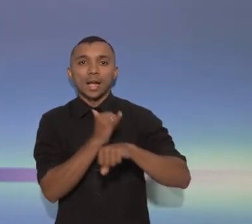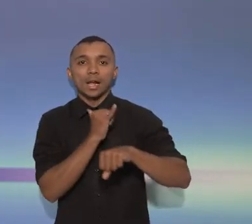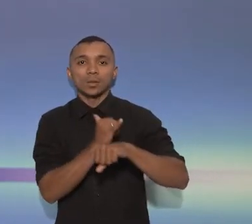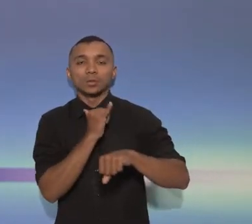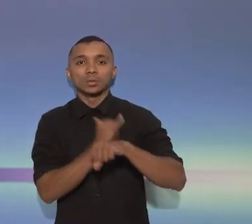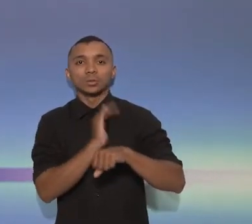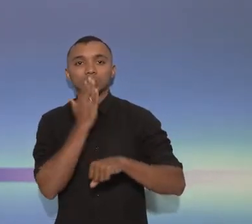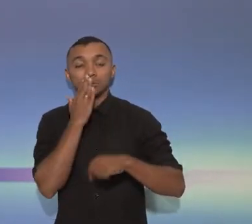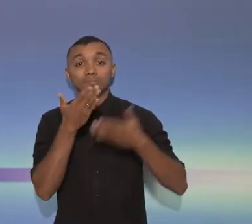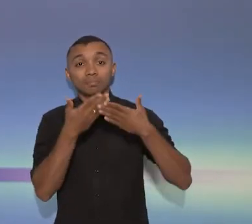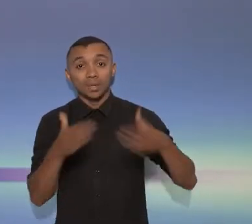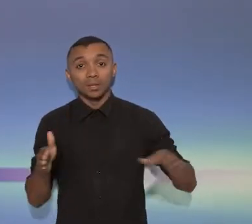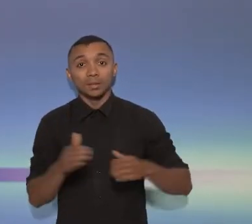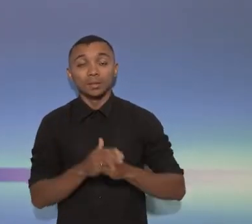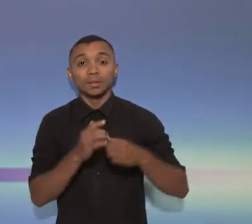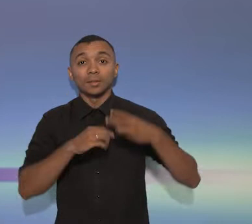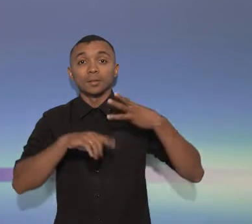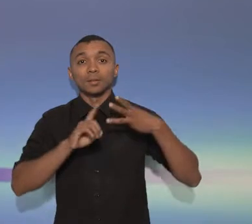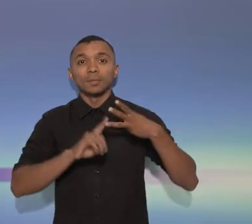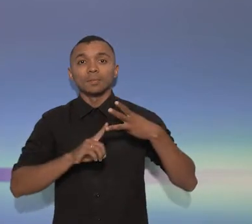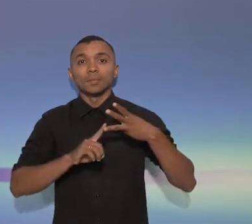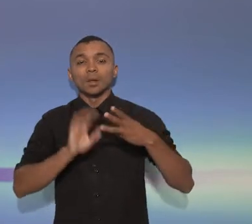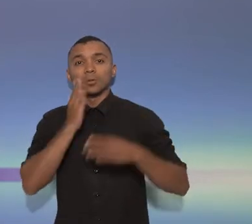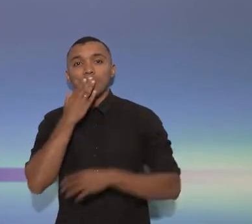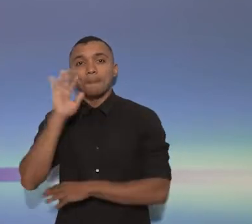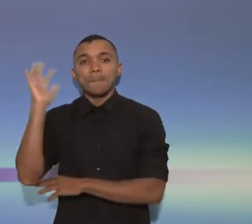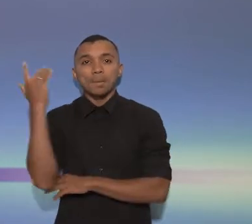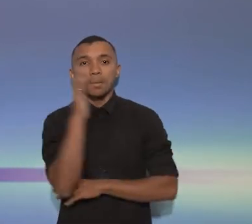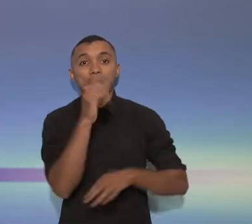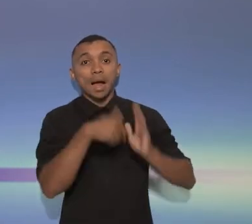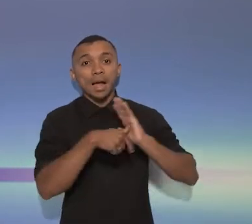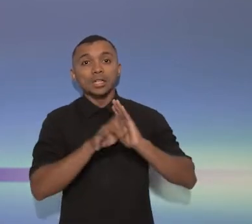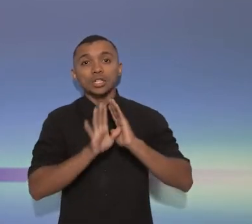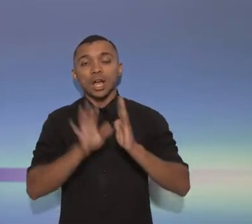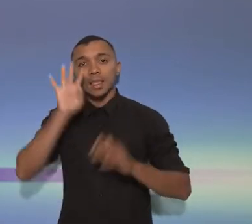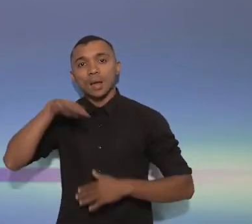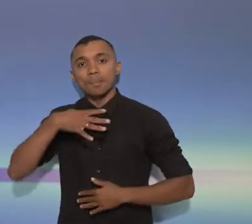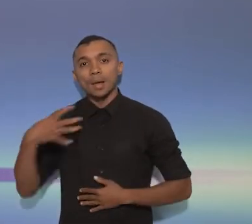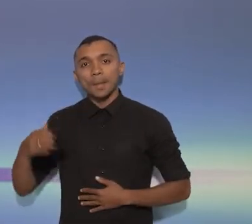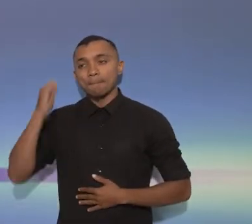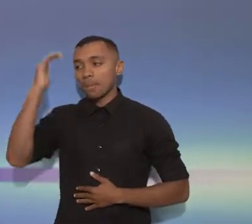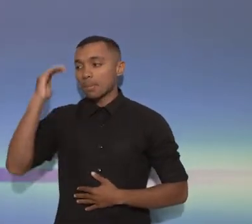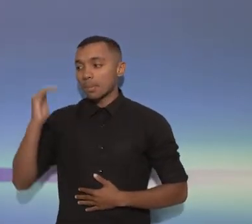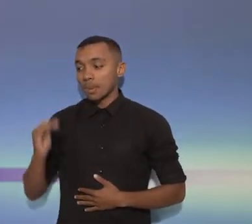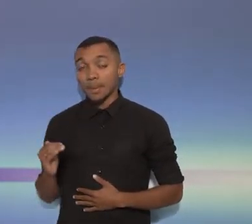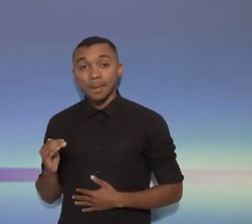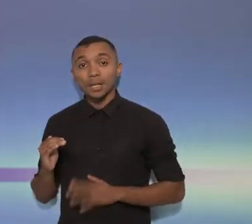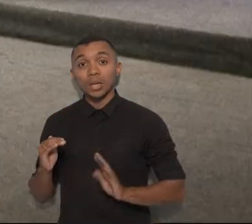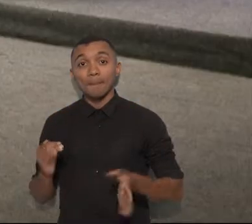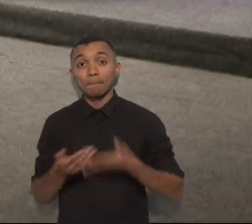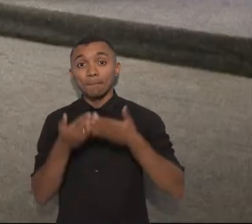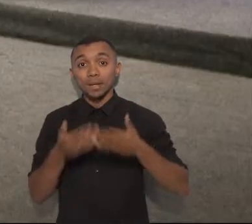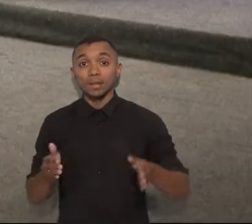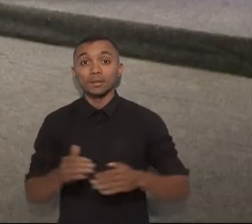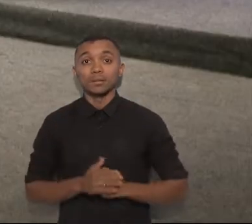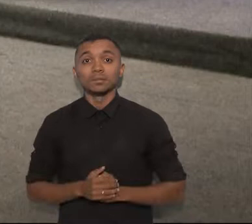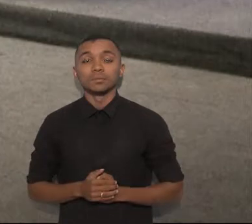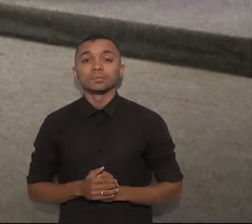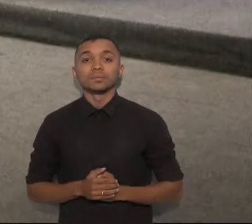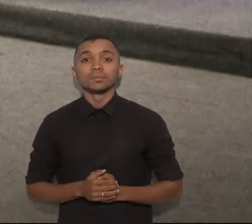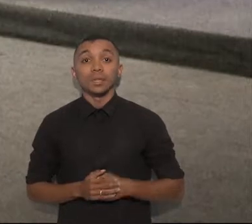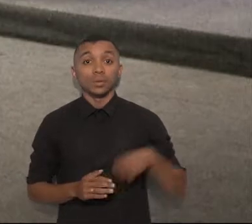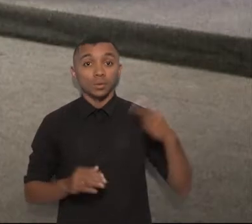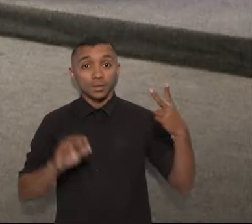Paraíba. E na classificação geral, o Floresta ocupa a 15ª colocação, que perdeu também, né, para o Mirassol. Ah, não, quem ganhou foi o Pacajus lá.